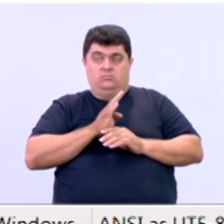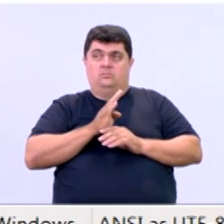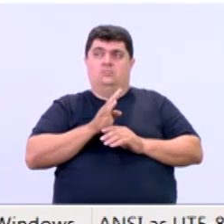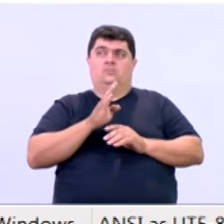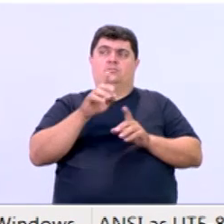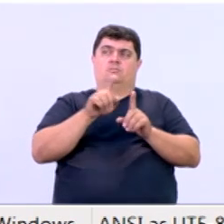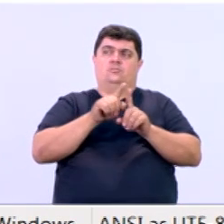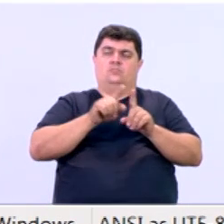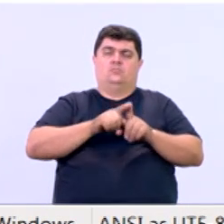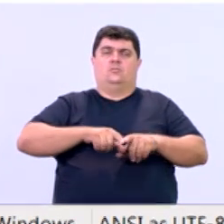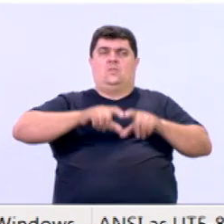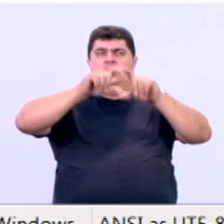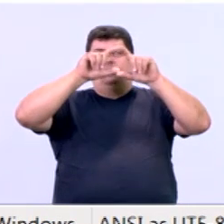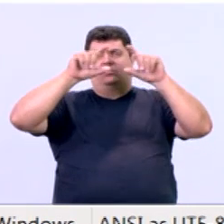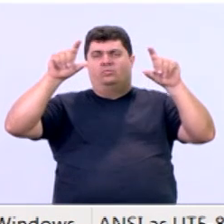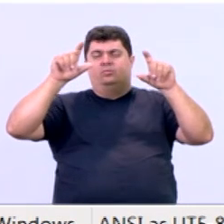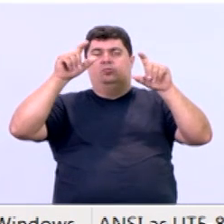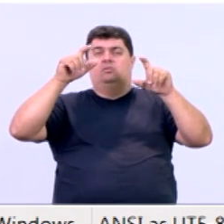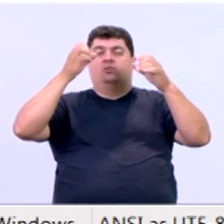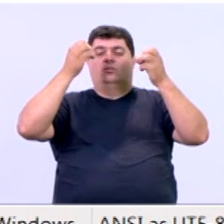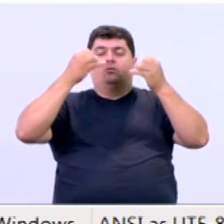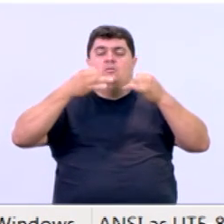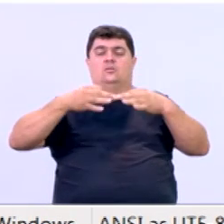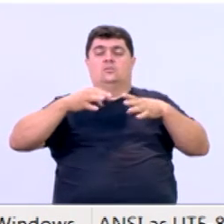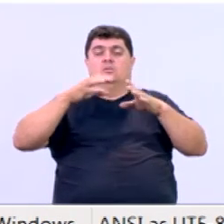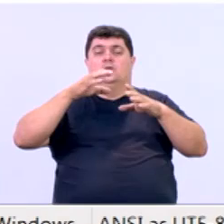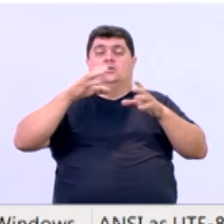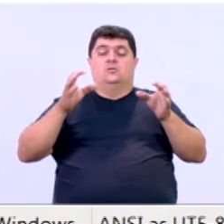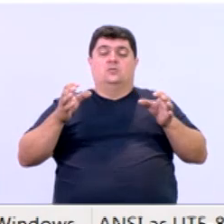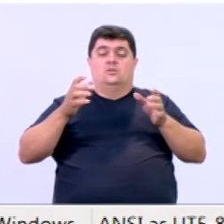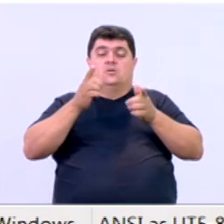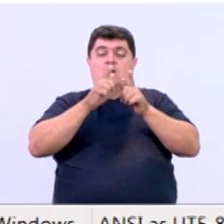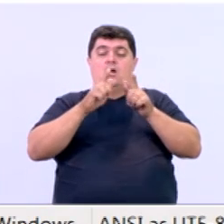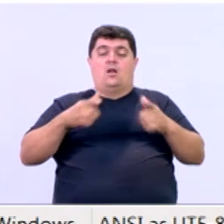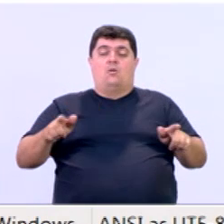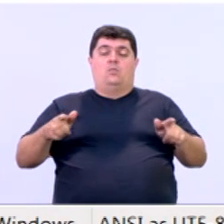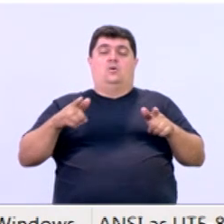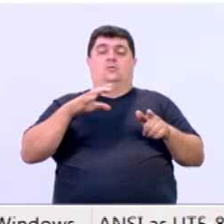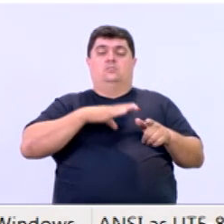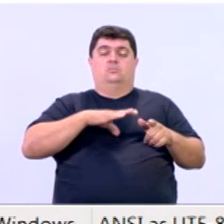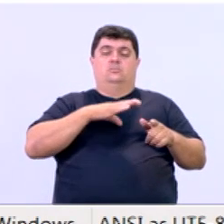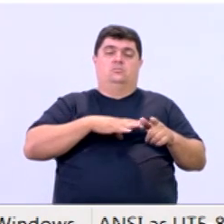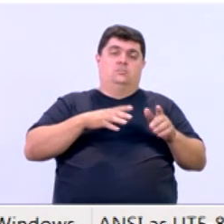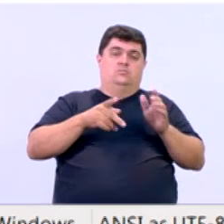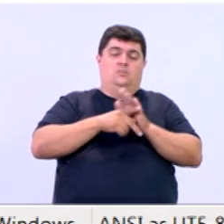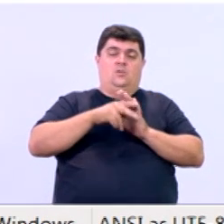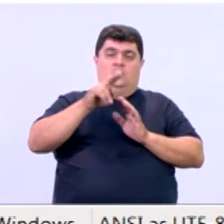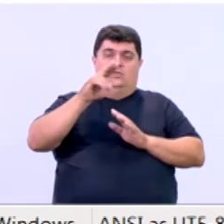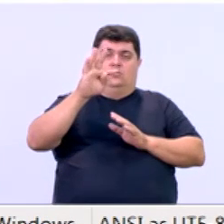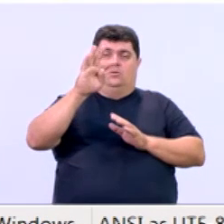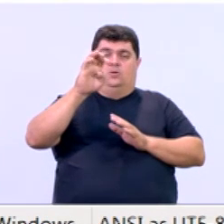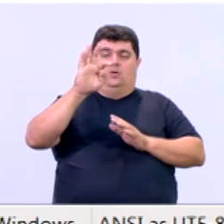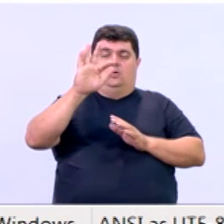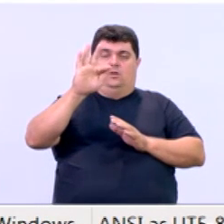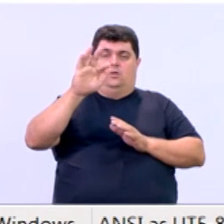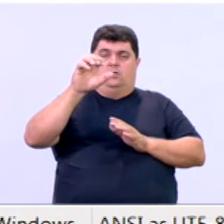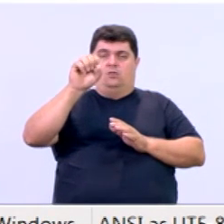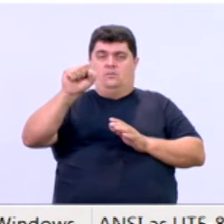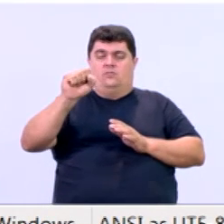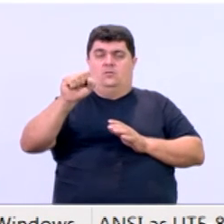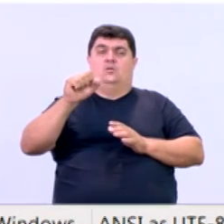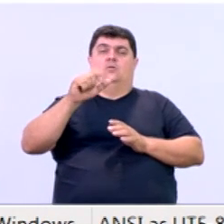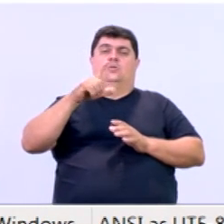o cabeçalho com os metadados, né? Por exemplo, a codificação UTF-8 para não aparecer